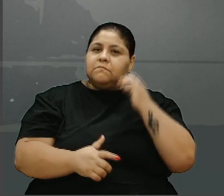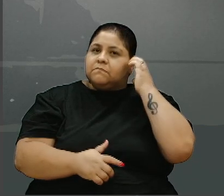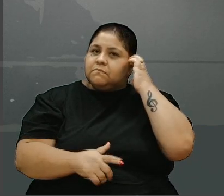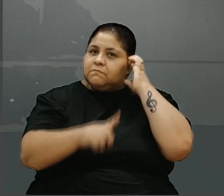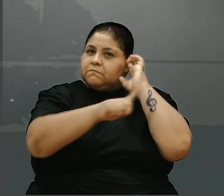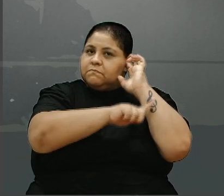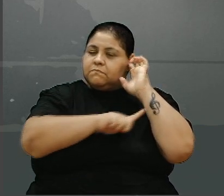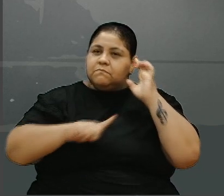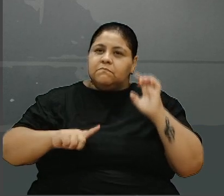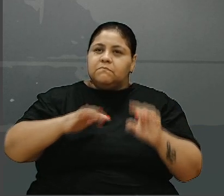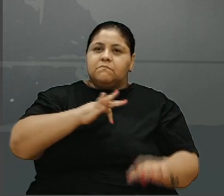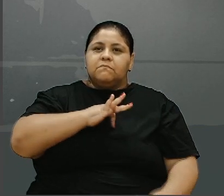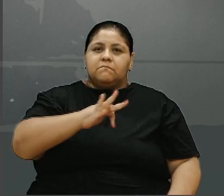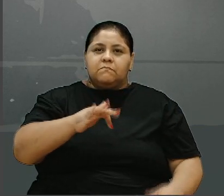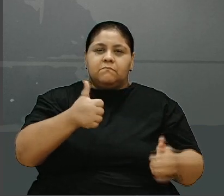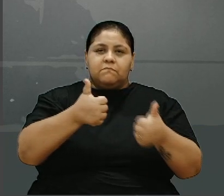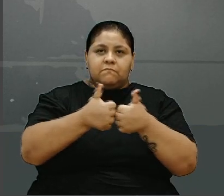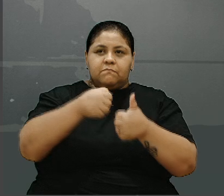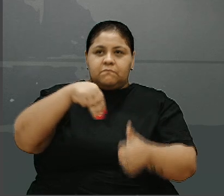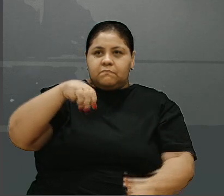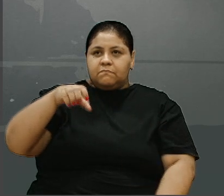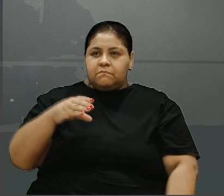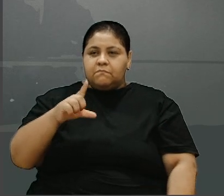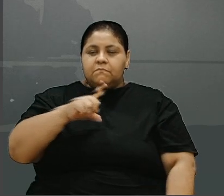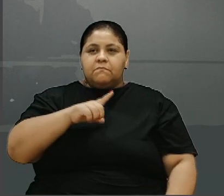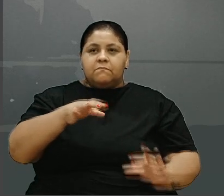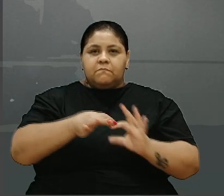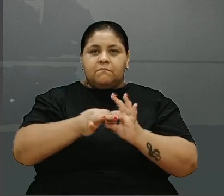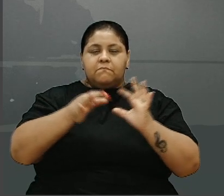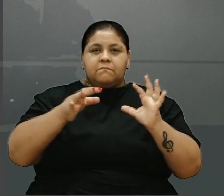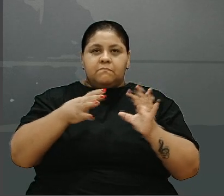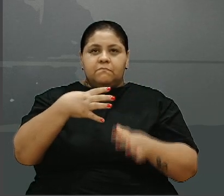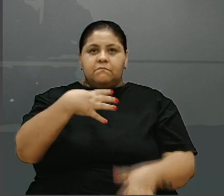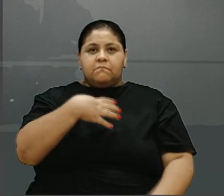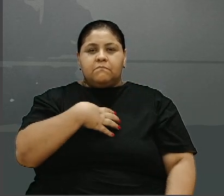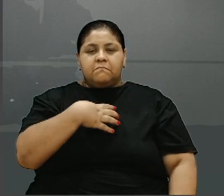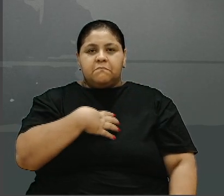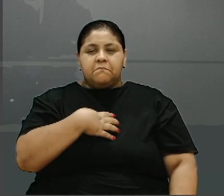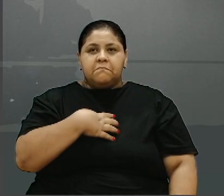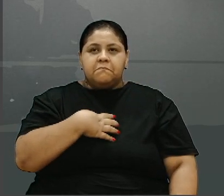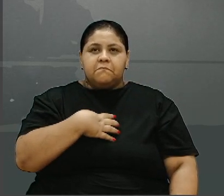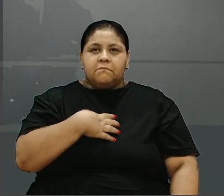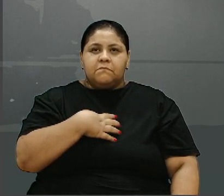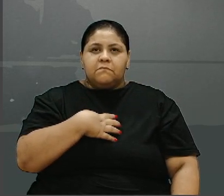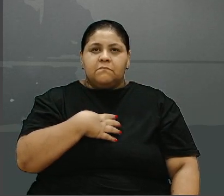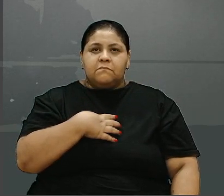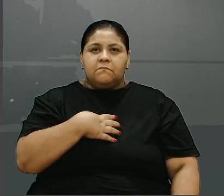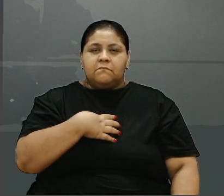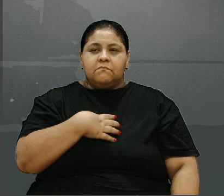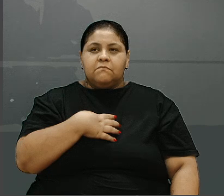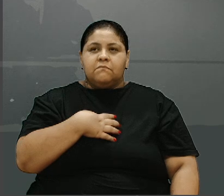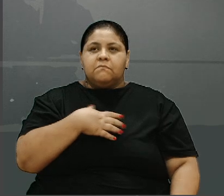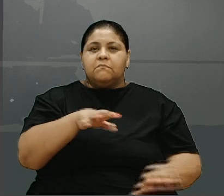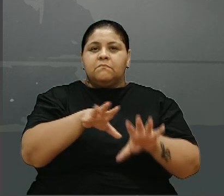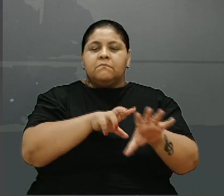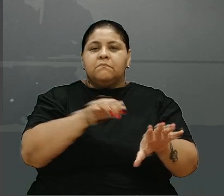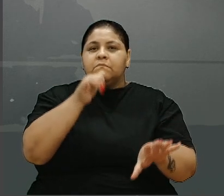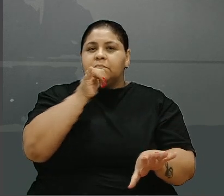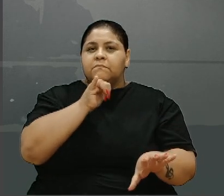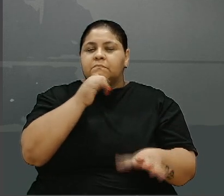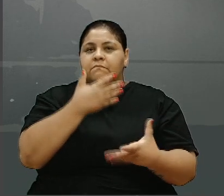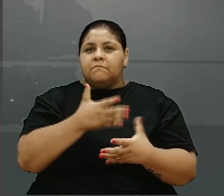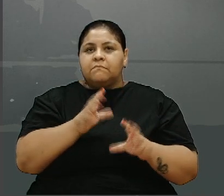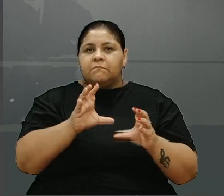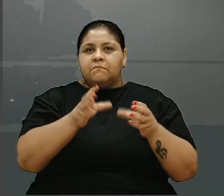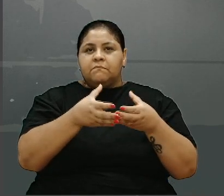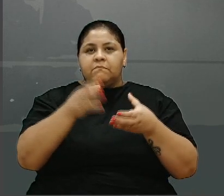governo federal, através do MEC, tem disponibilizado plataformas para formação, por exemplo, das